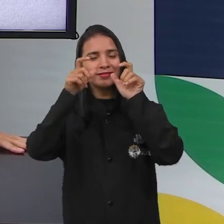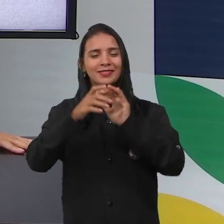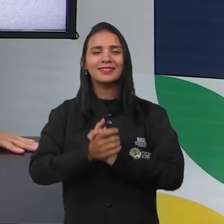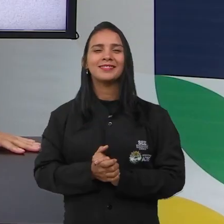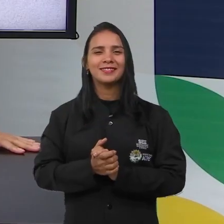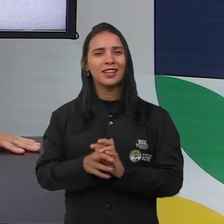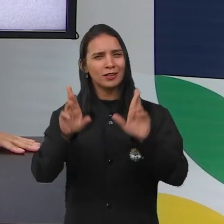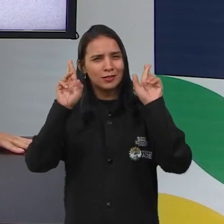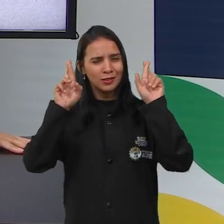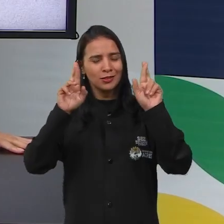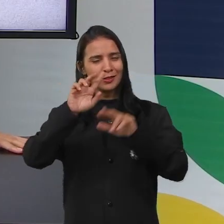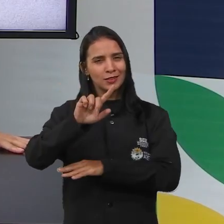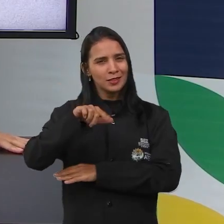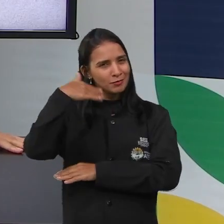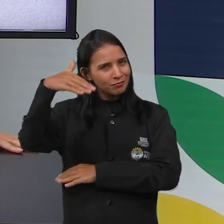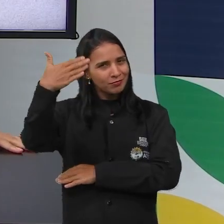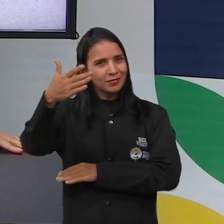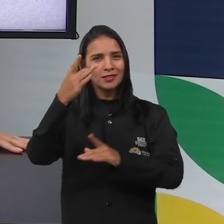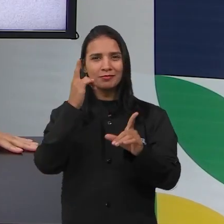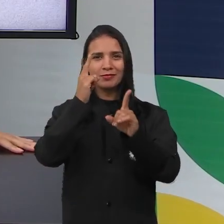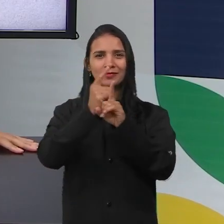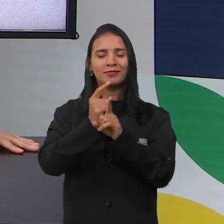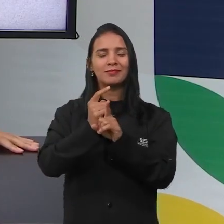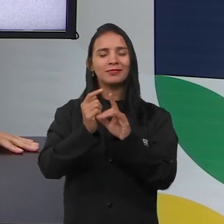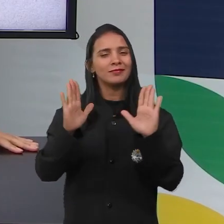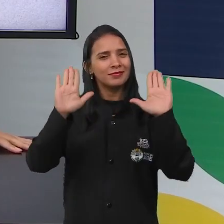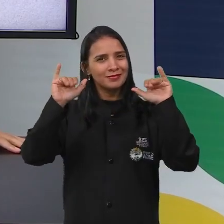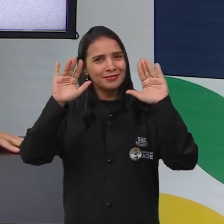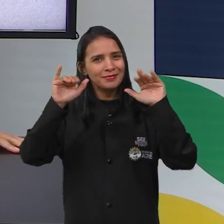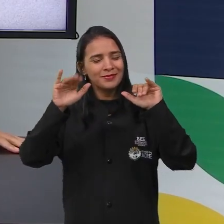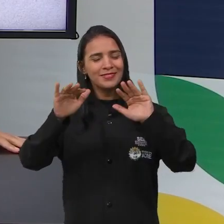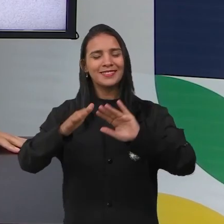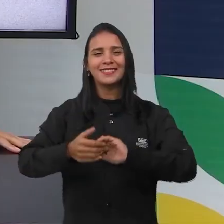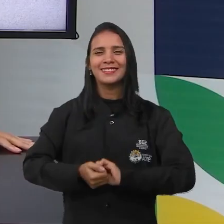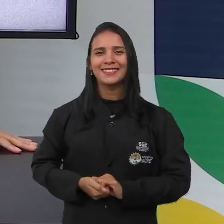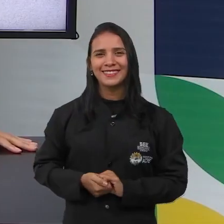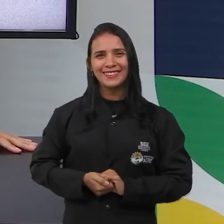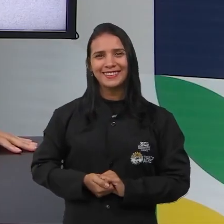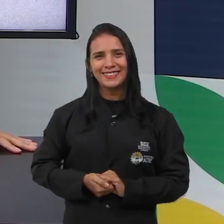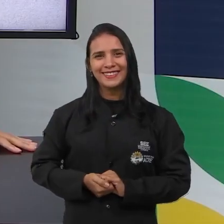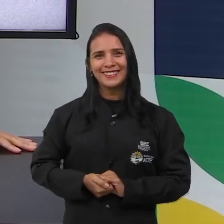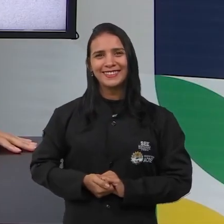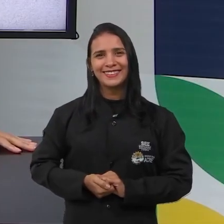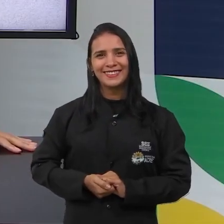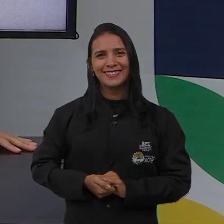também conto com vocês nas nossas próximas aulas. Até mais, tchau, tchau!